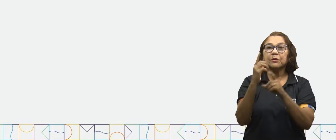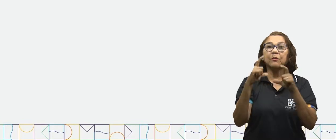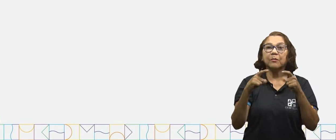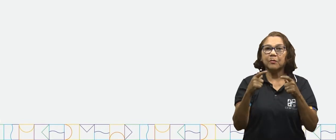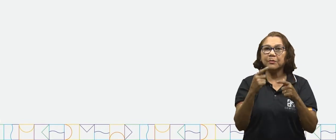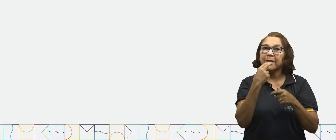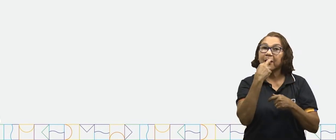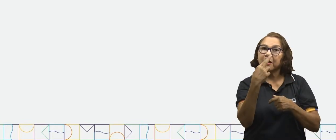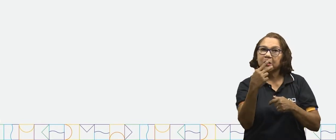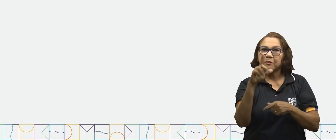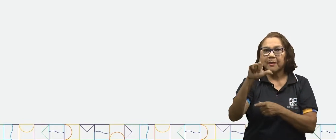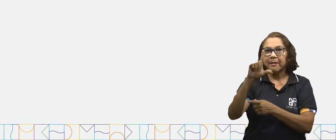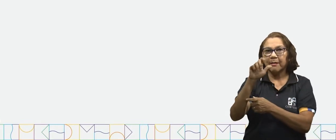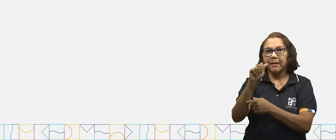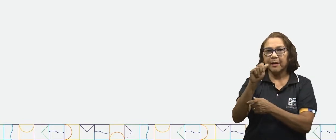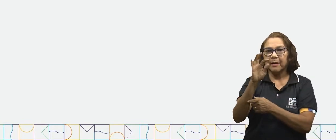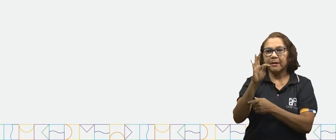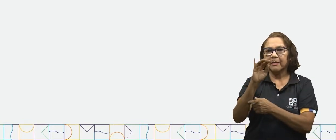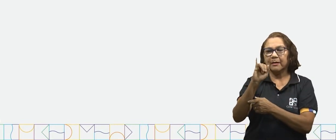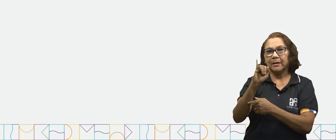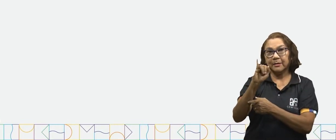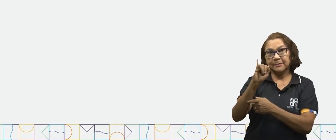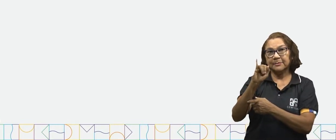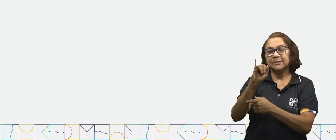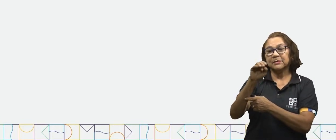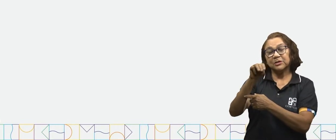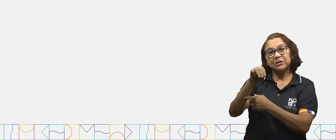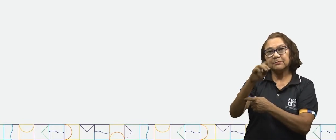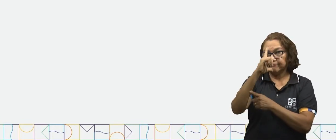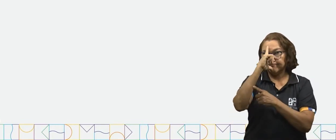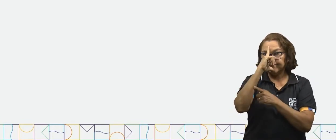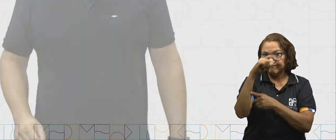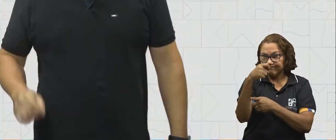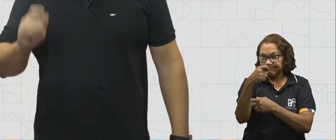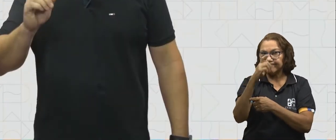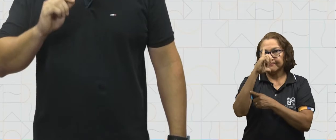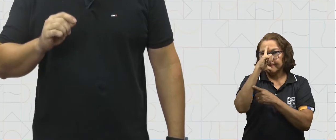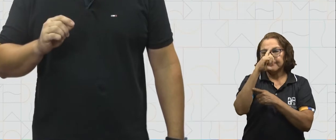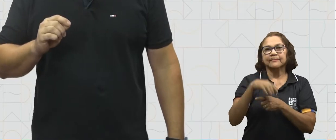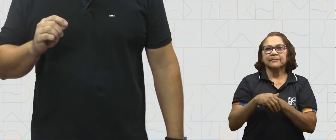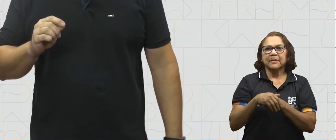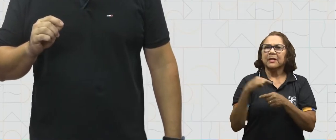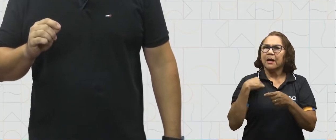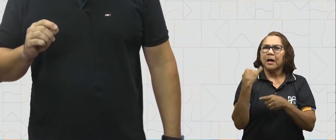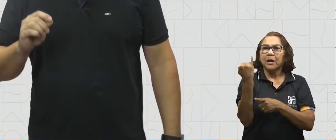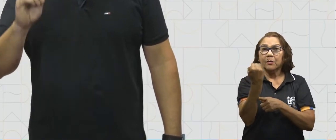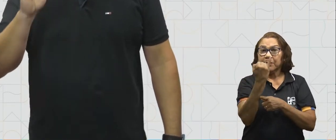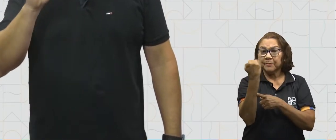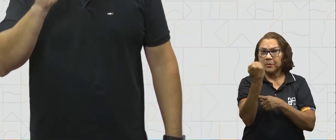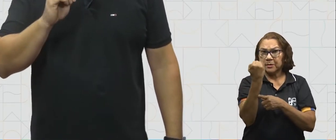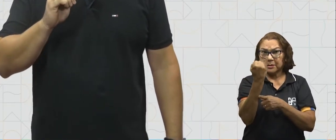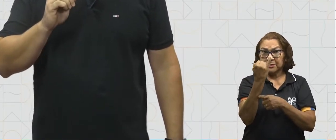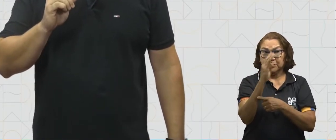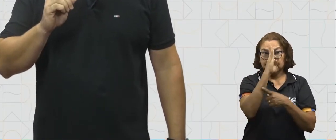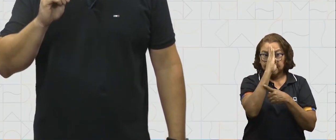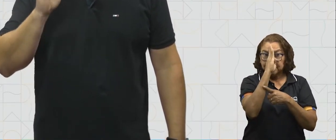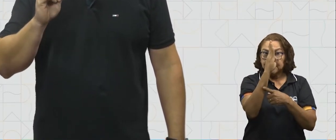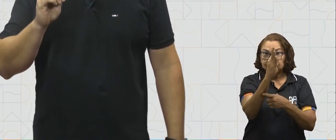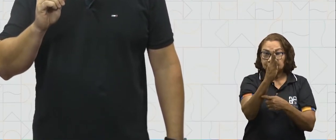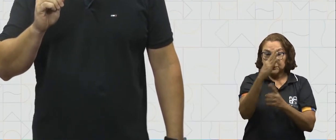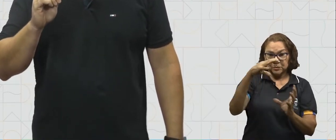direção. O nome cardeal é originado do latim cardinalis, que significa